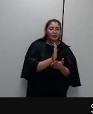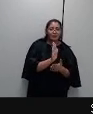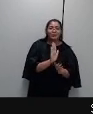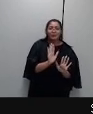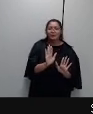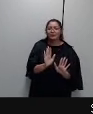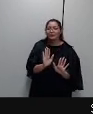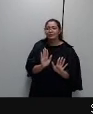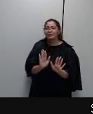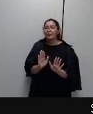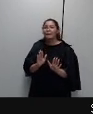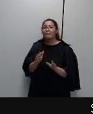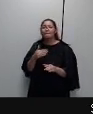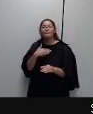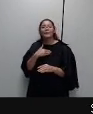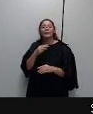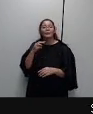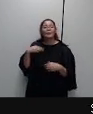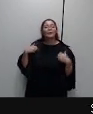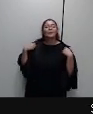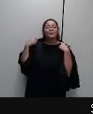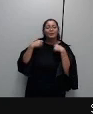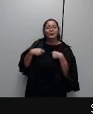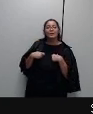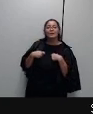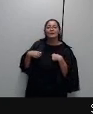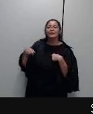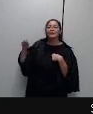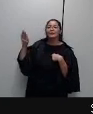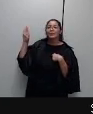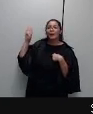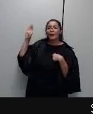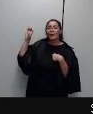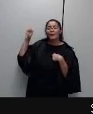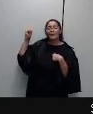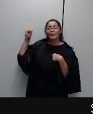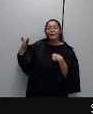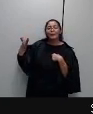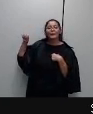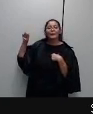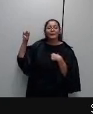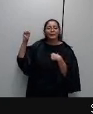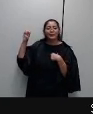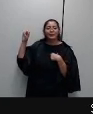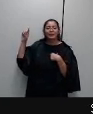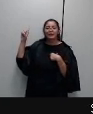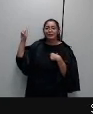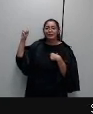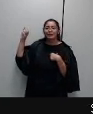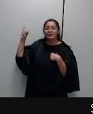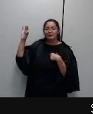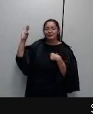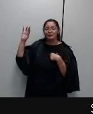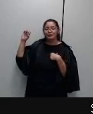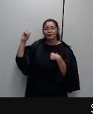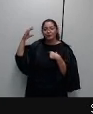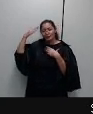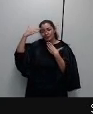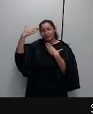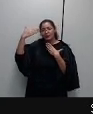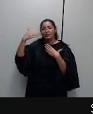Benedito para superar então vamo lá certo e devolver o seu relator o exame do mérito recursal Obrigado